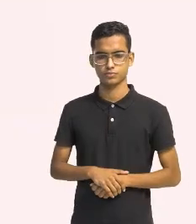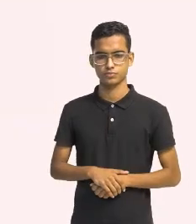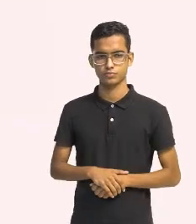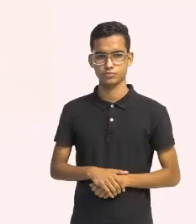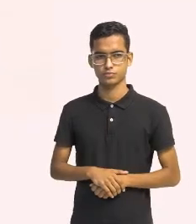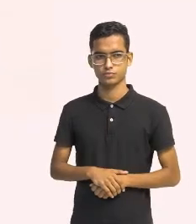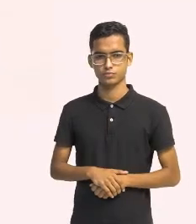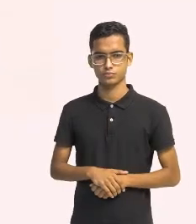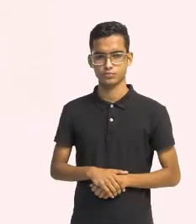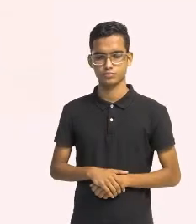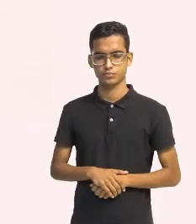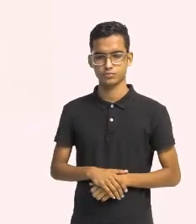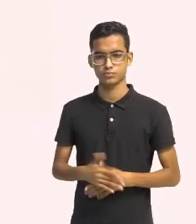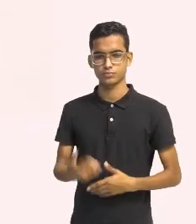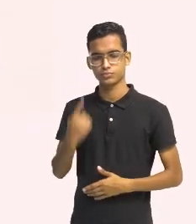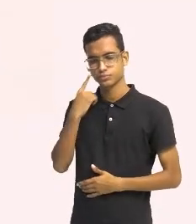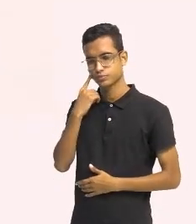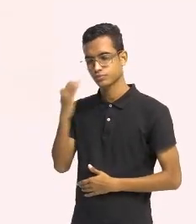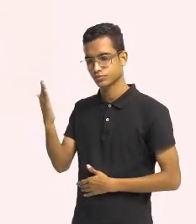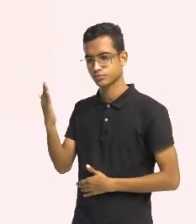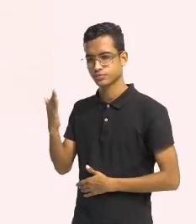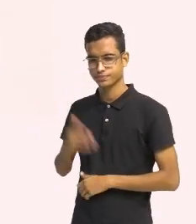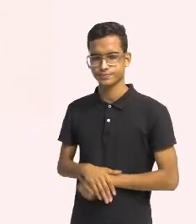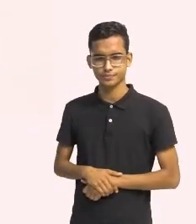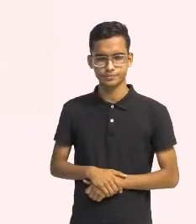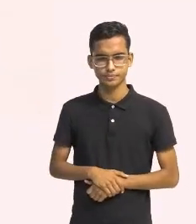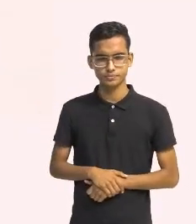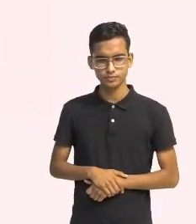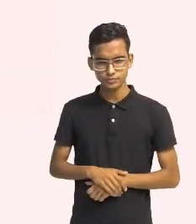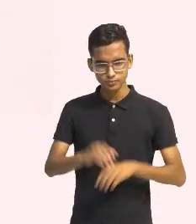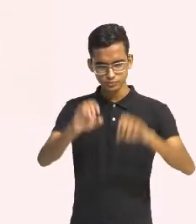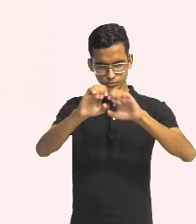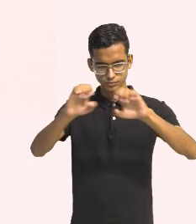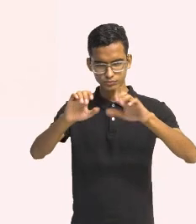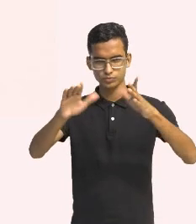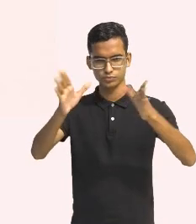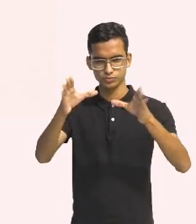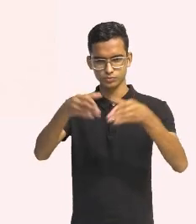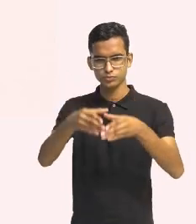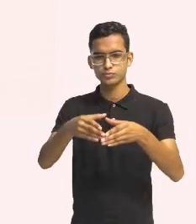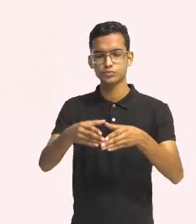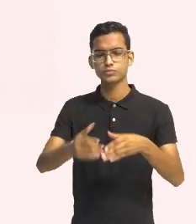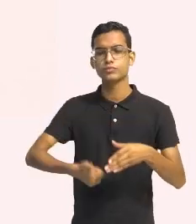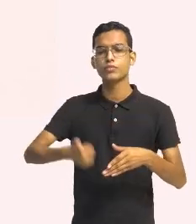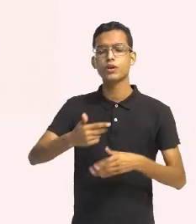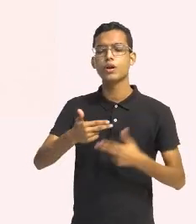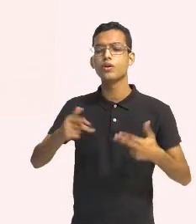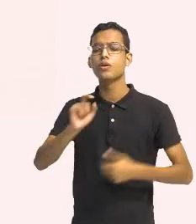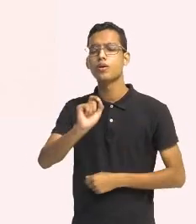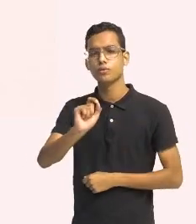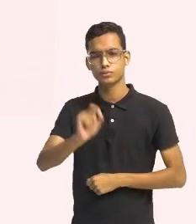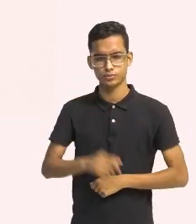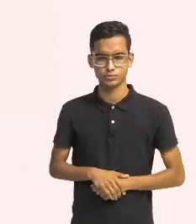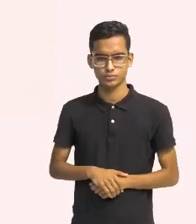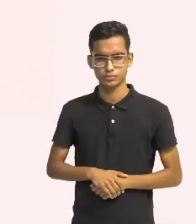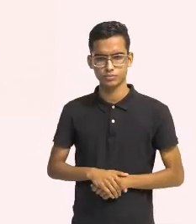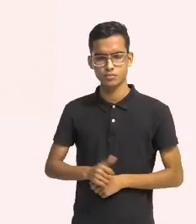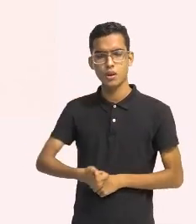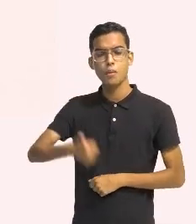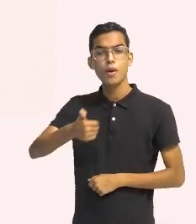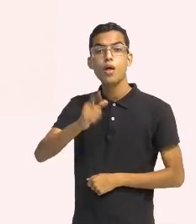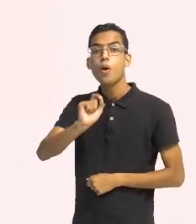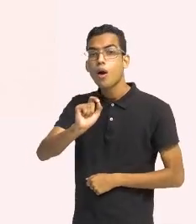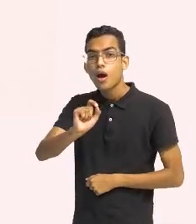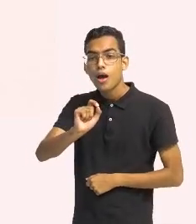Então, a gente tá aqui o composto, né? O isooctano, e a primeira coisa que a gente vai ter que fazer, né, é